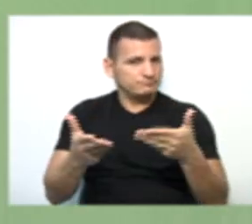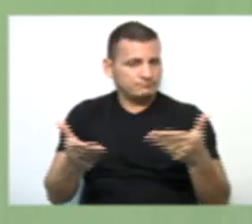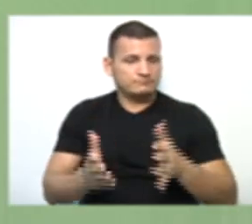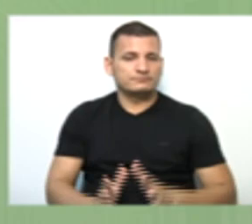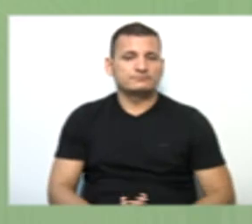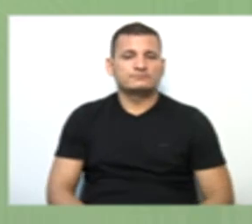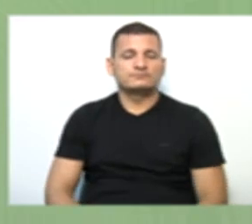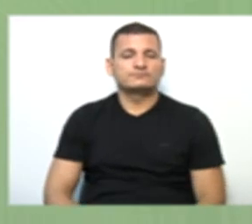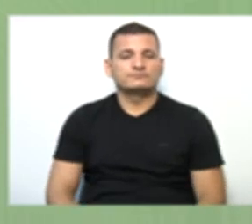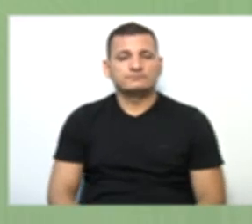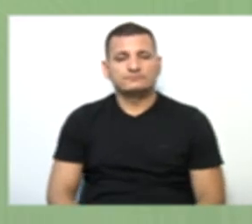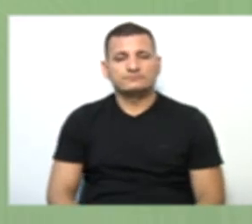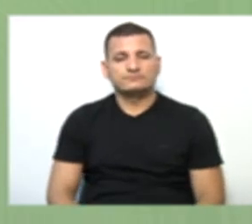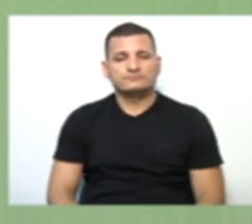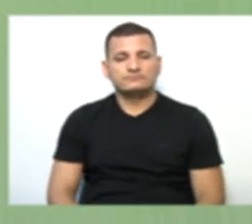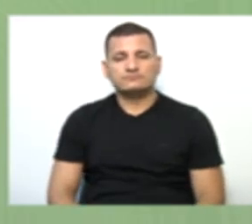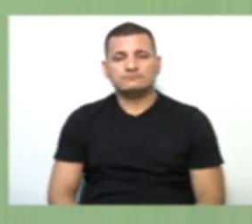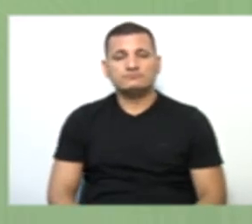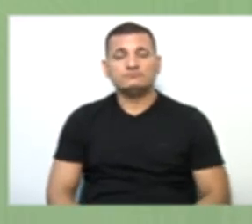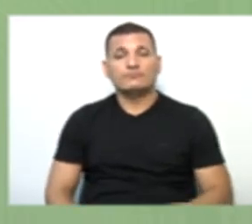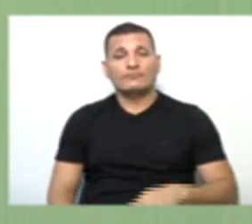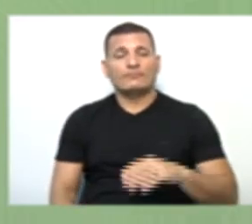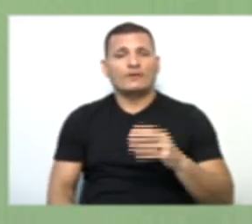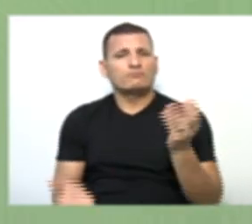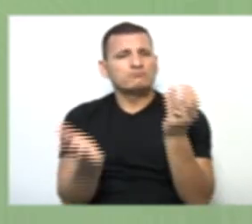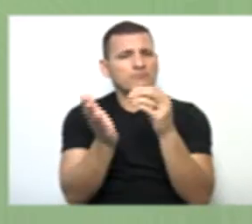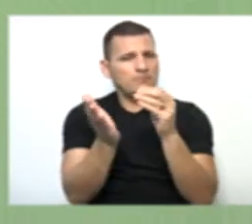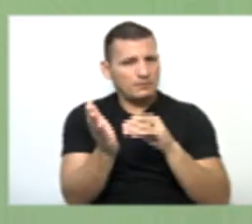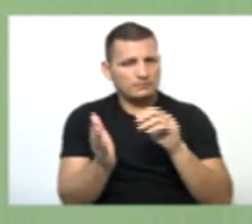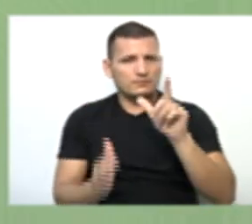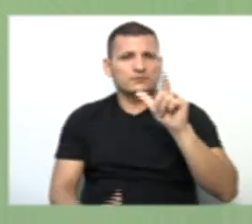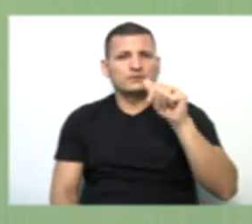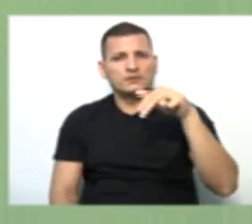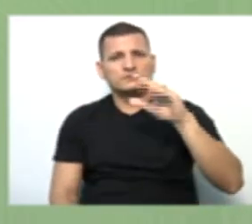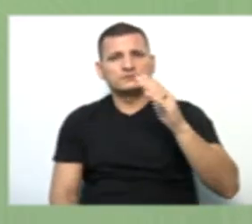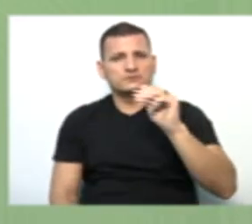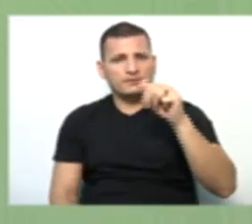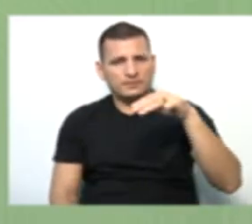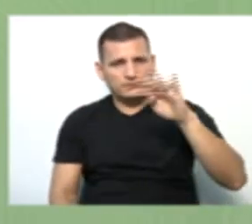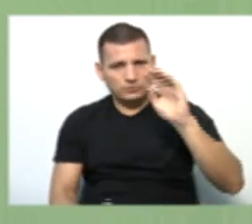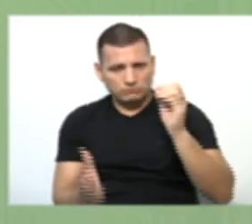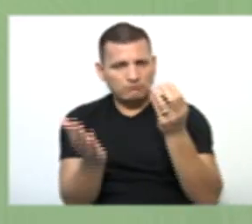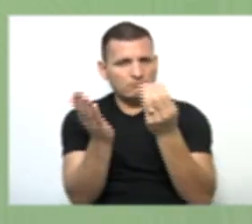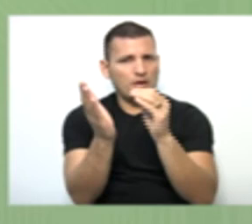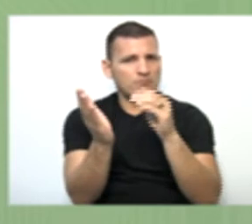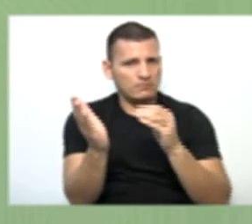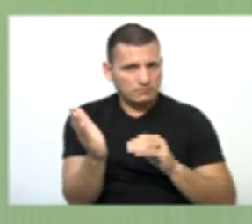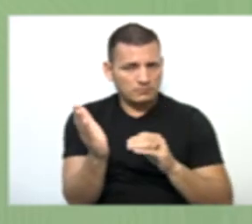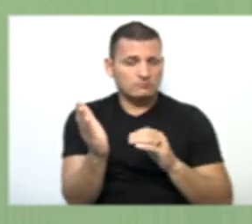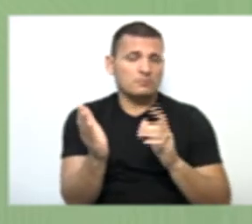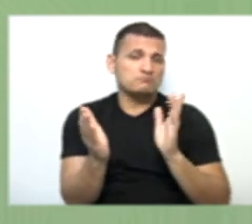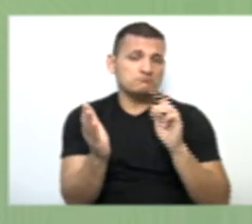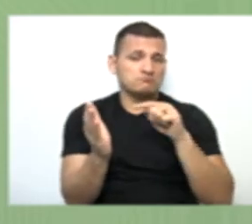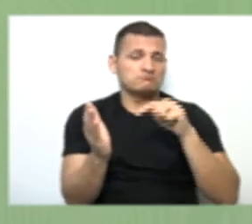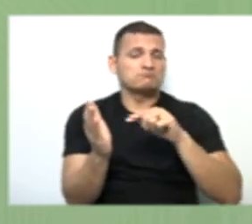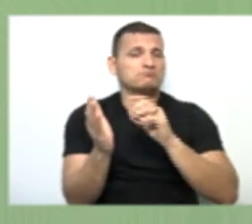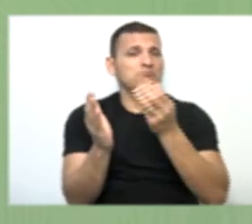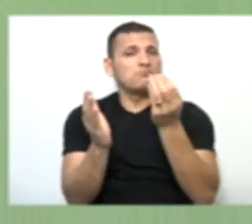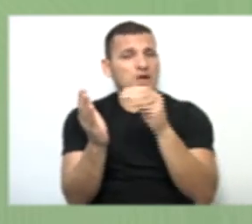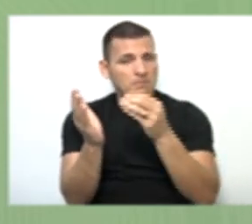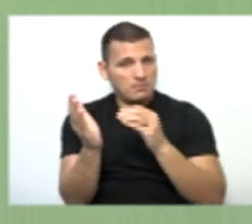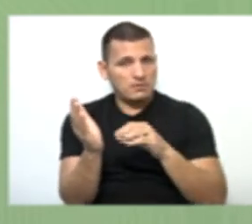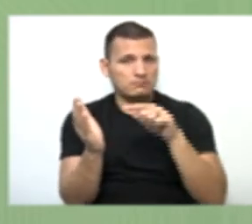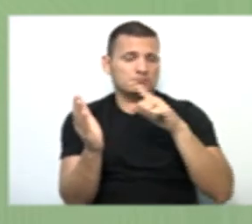Continuando. Lançamento contábil. A estrutura do lançamento tem por alicerce o